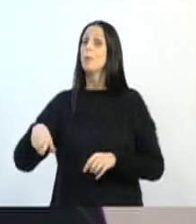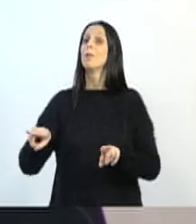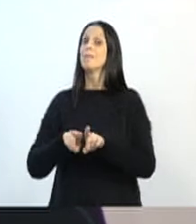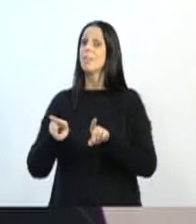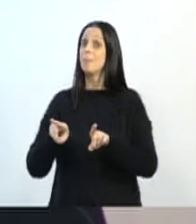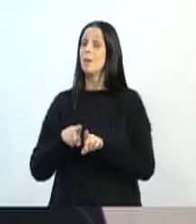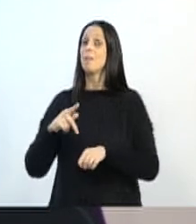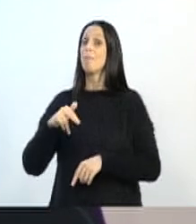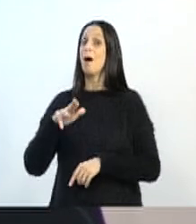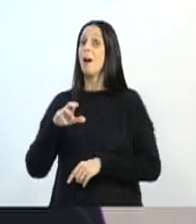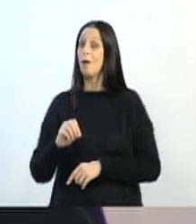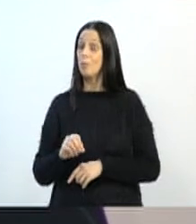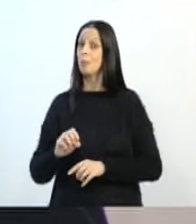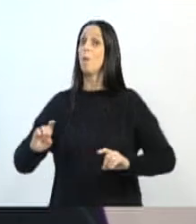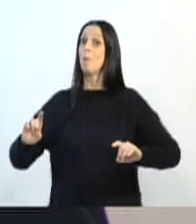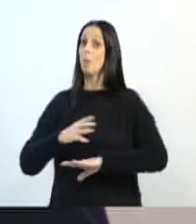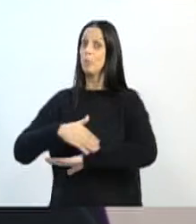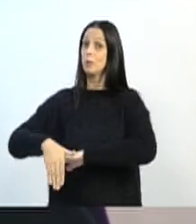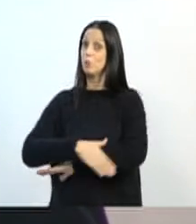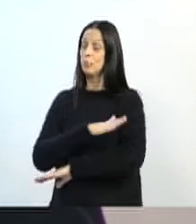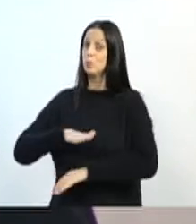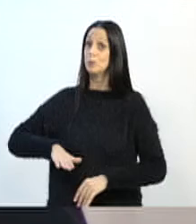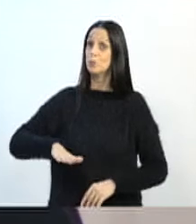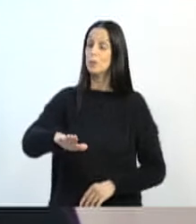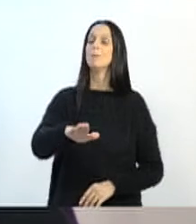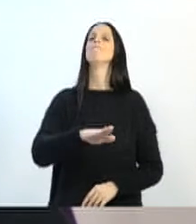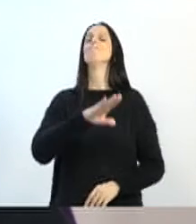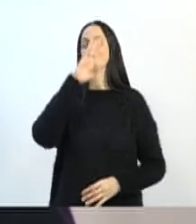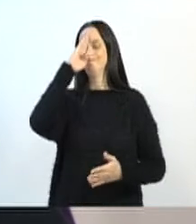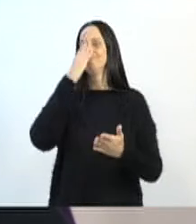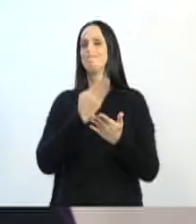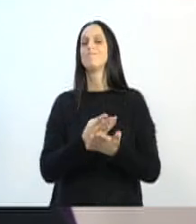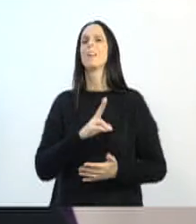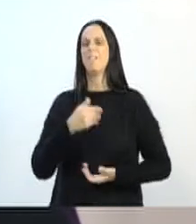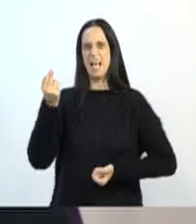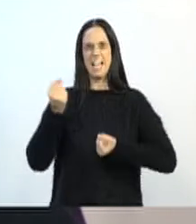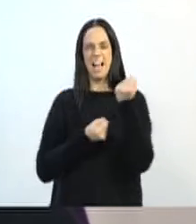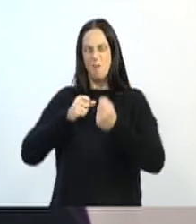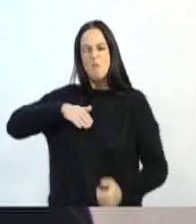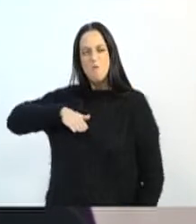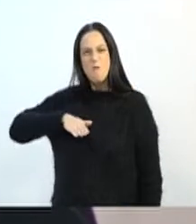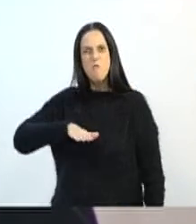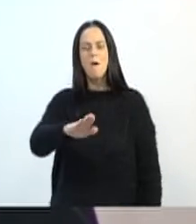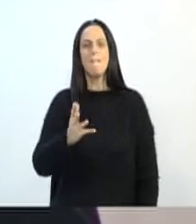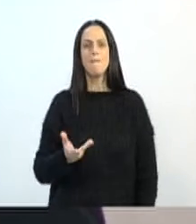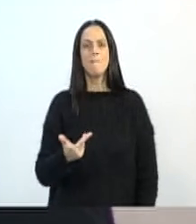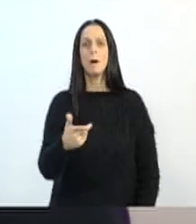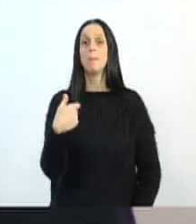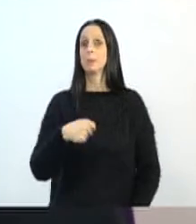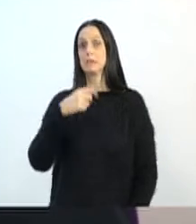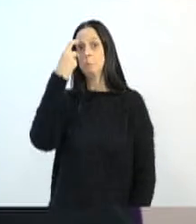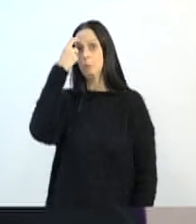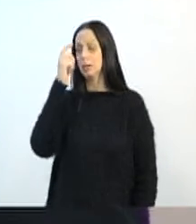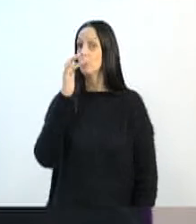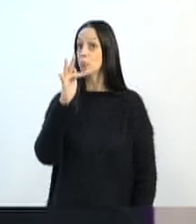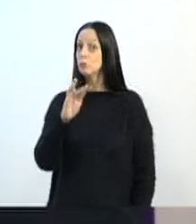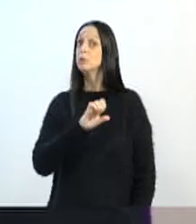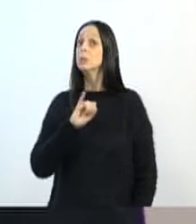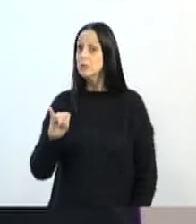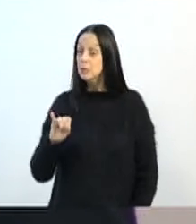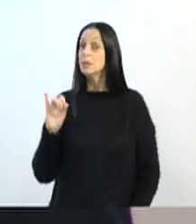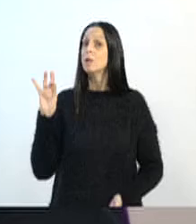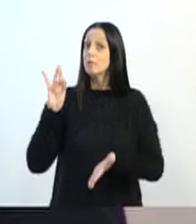Paulo Zingel Filho e Erich Maia, essa região ali vai ser uma pista de corrida. Então temos que pensar no futuro. E se vai ser instalado naquela